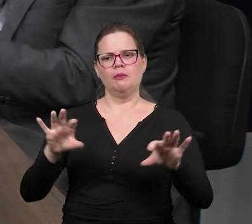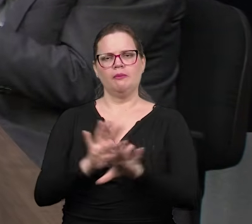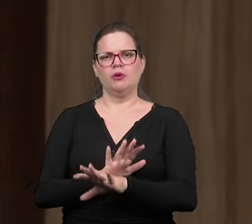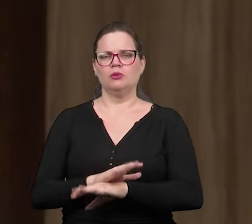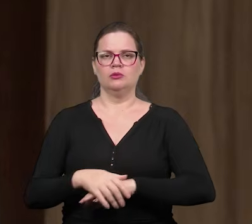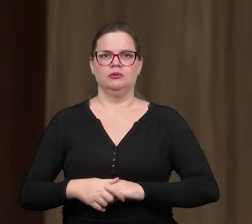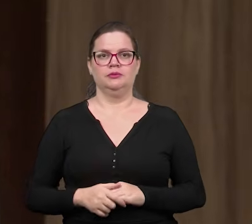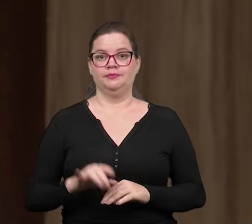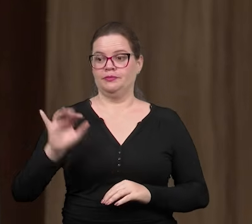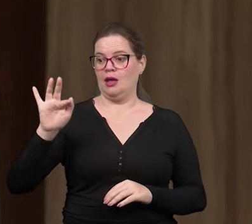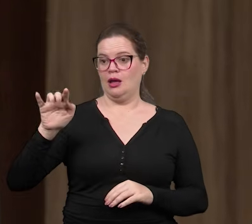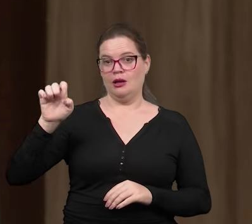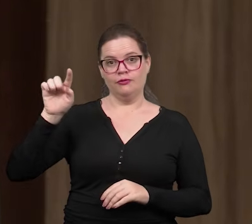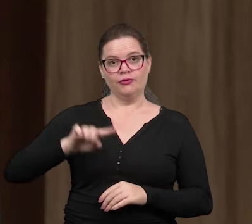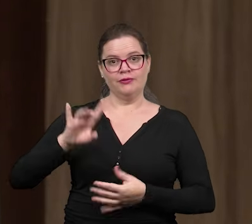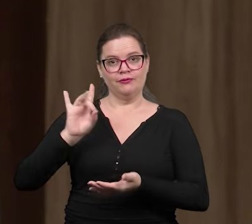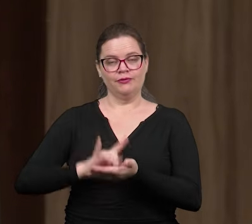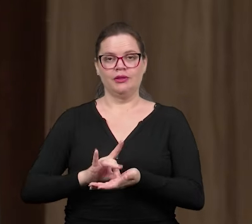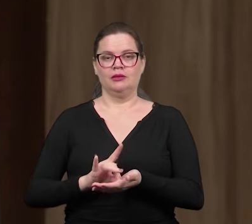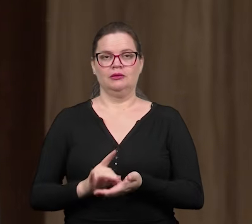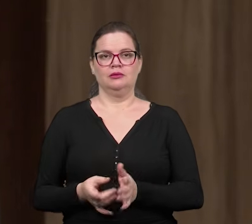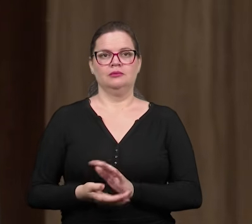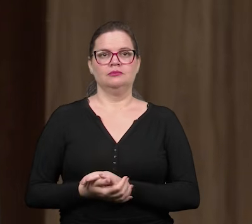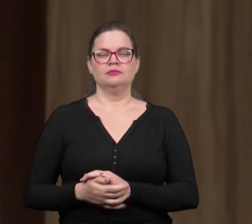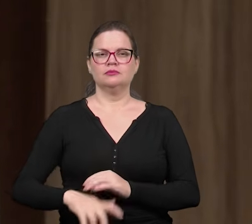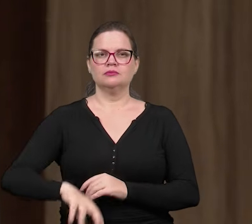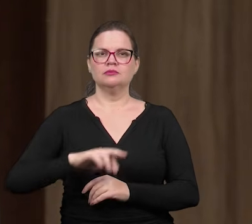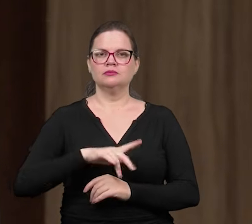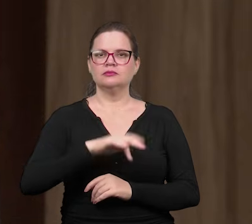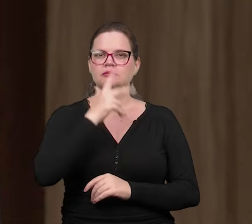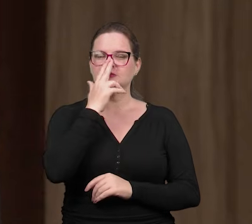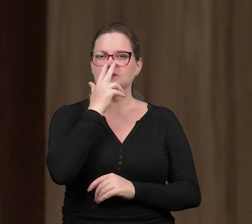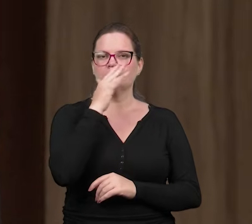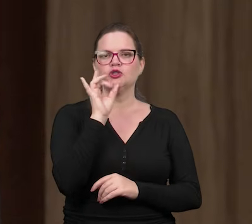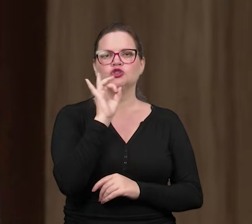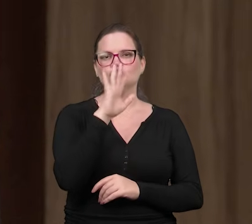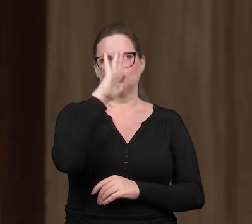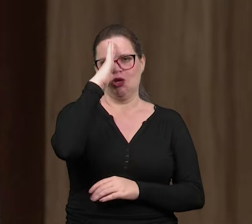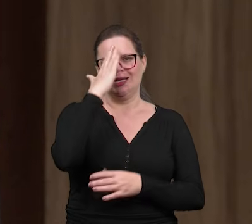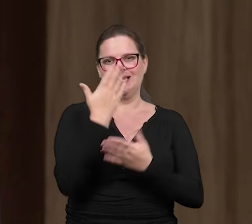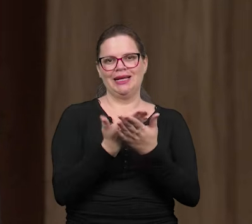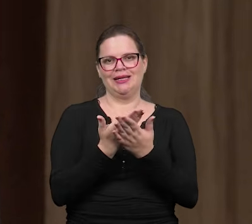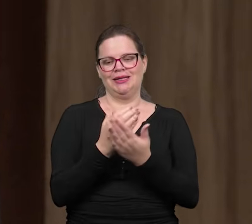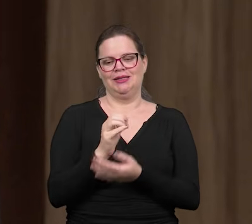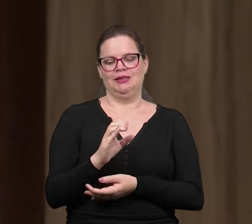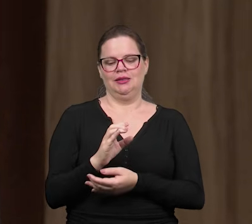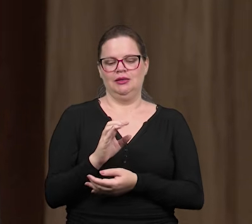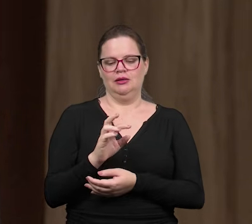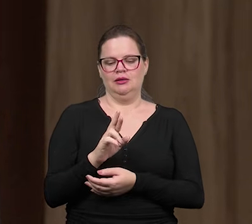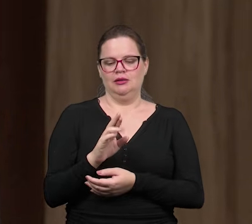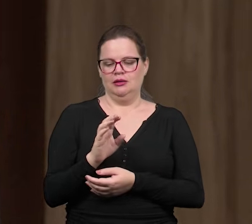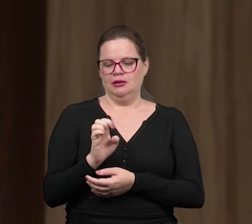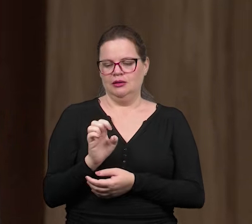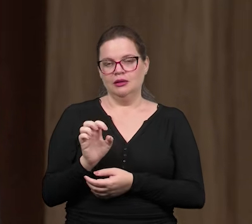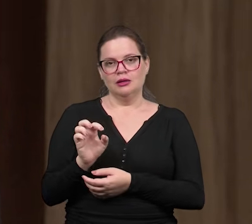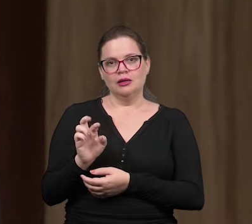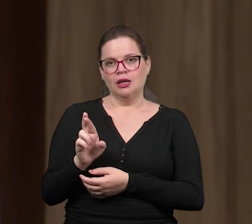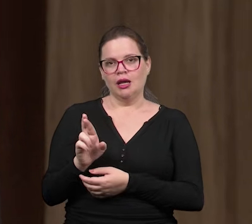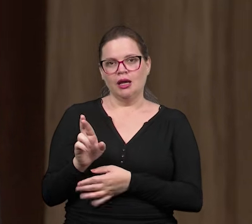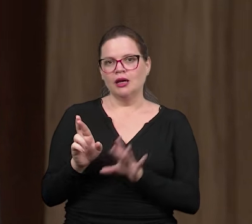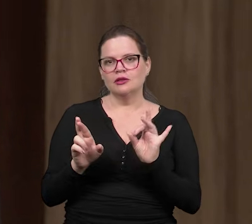A fé verdadeira não é uma simples crença ou uma simples adesão a um